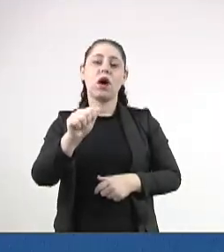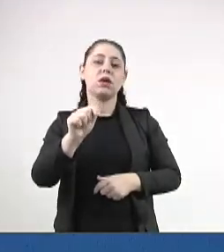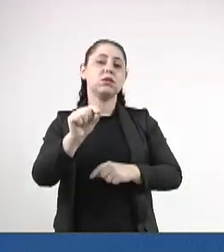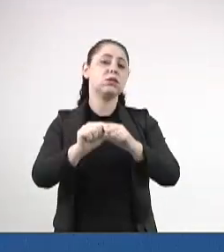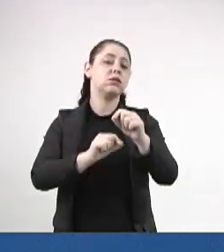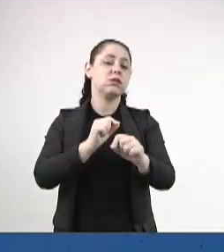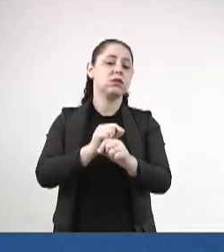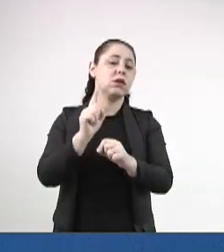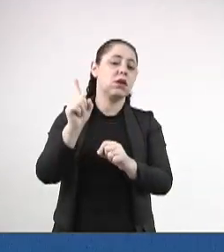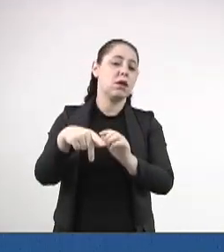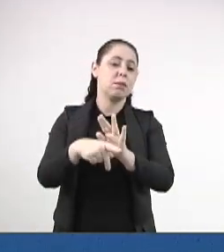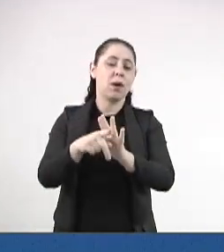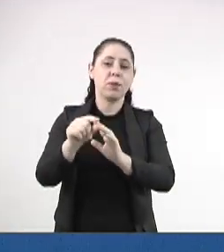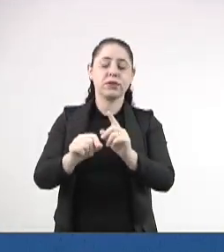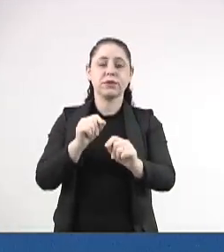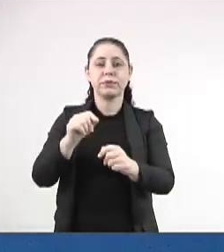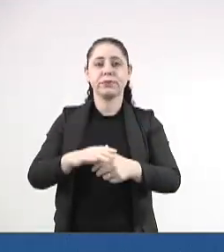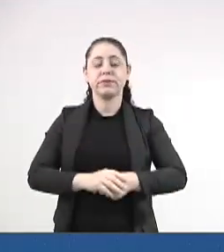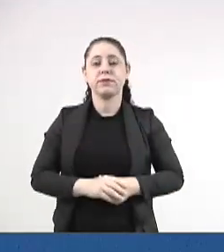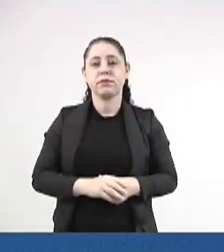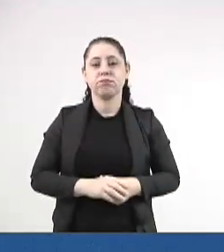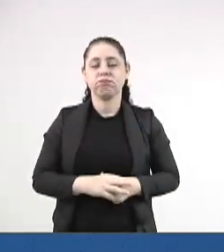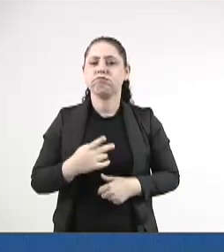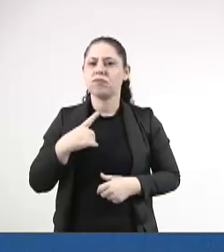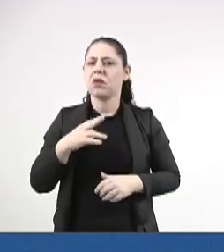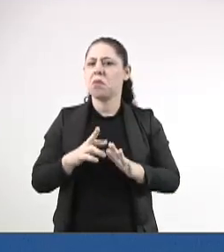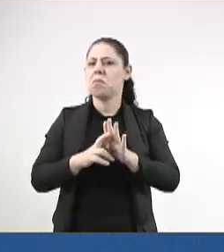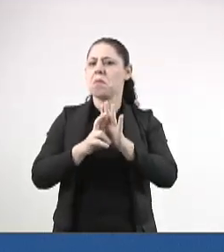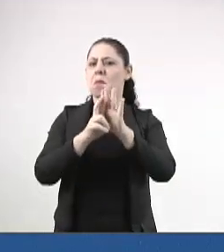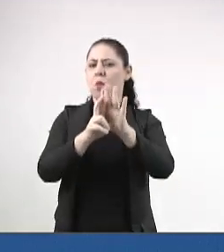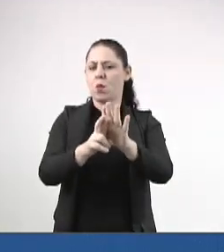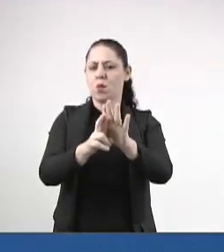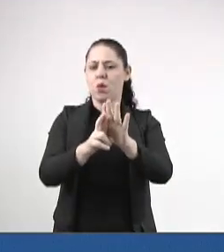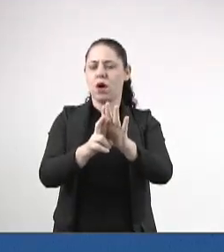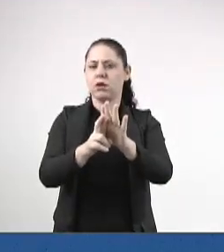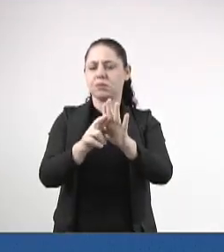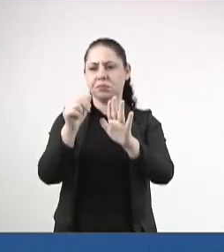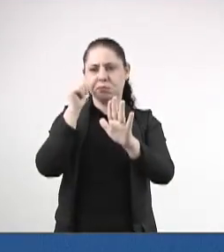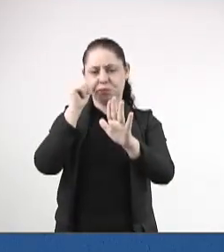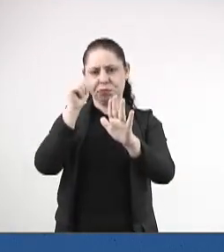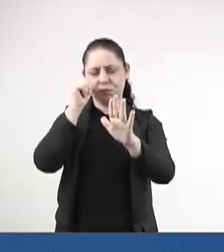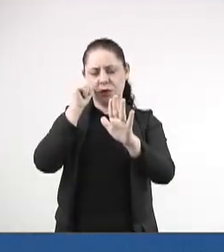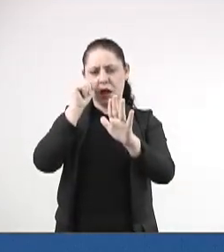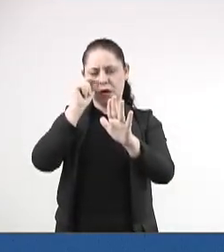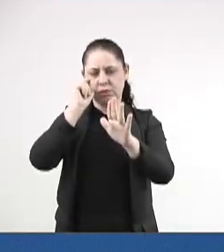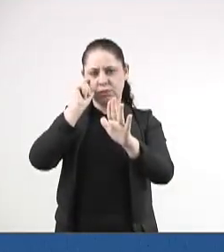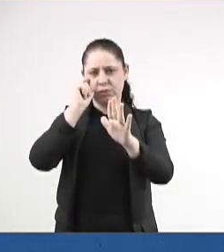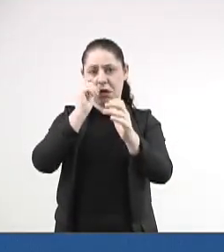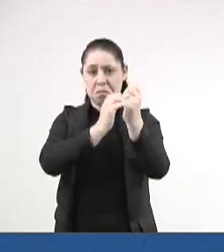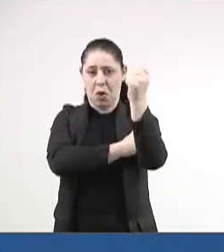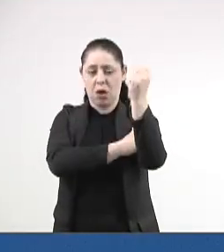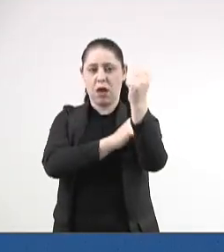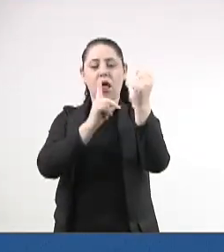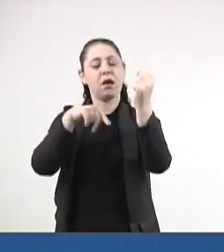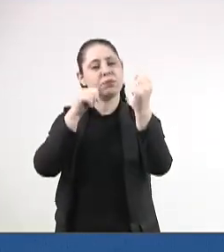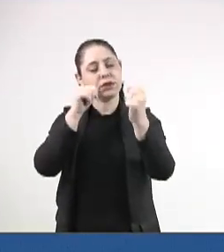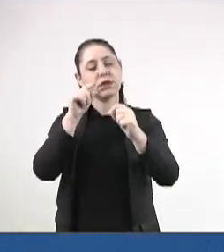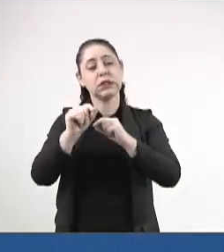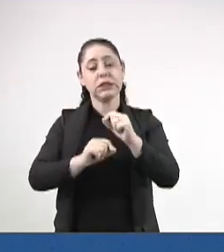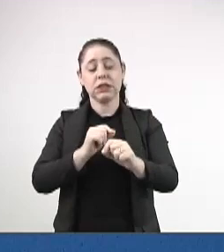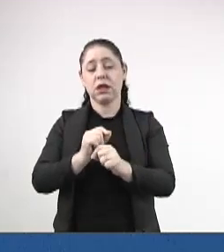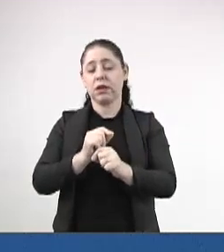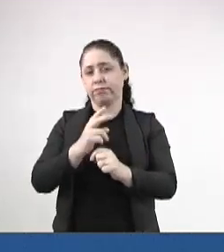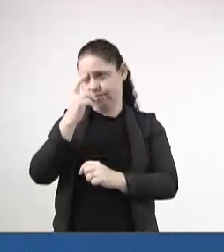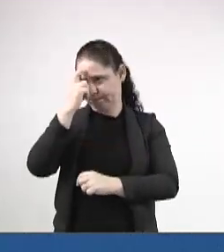que é uma referência para o feminismo e também uma intelectual